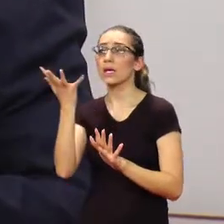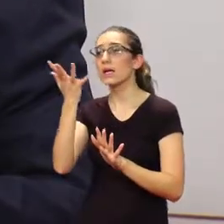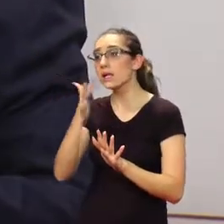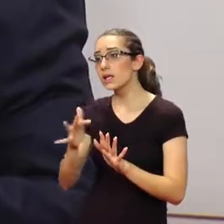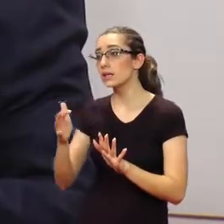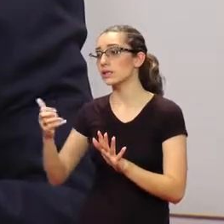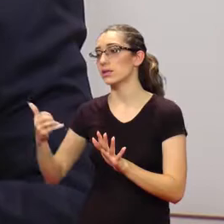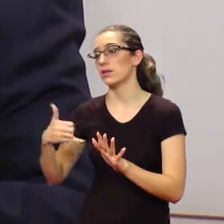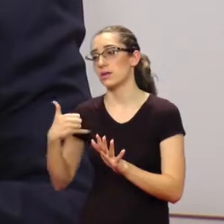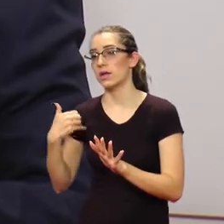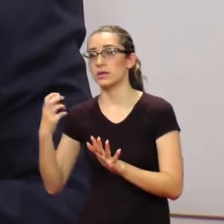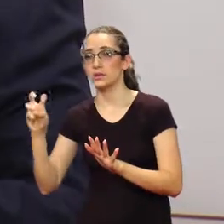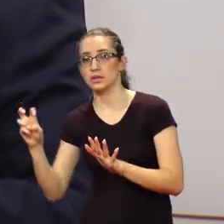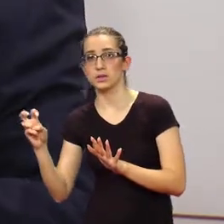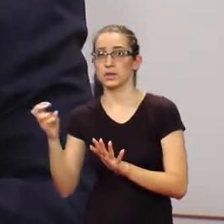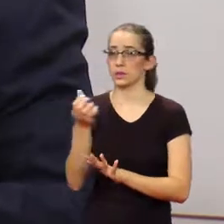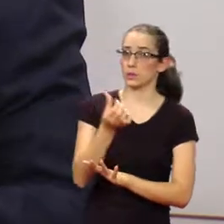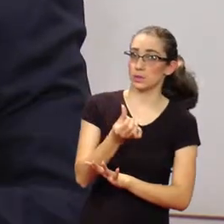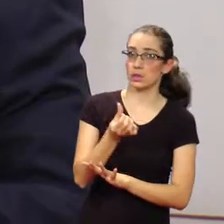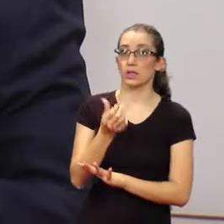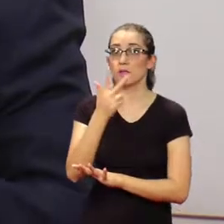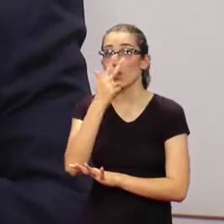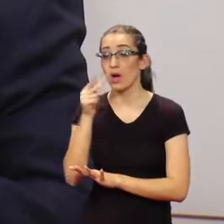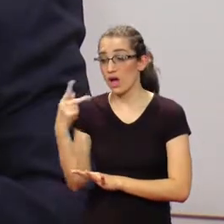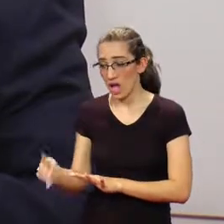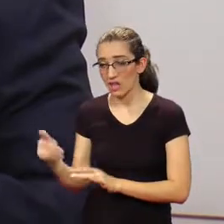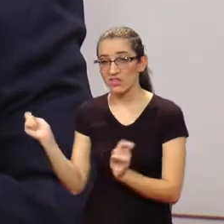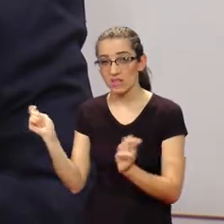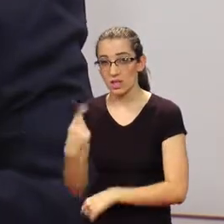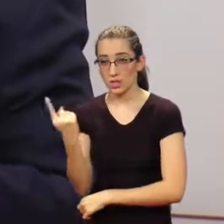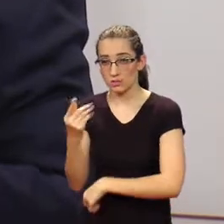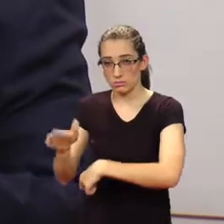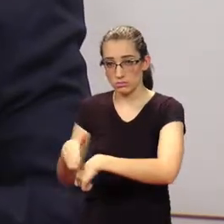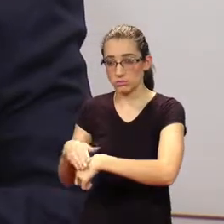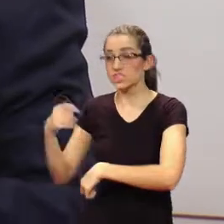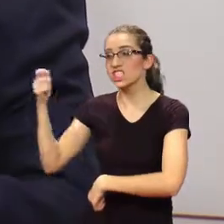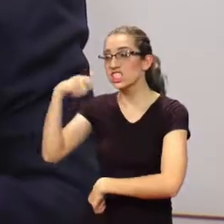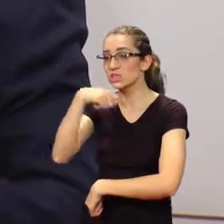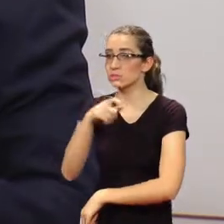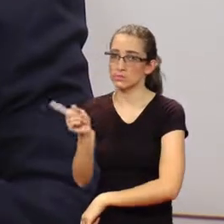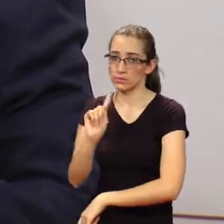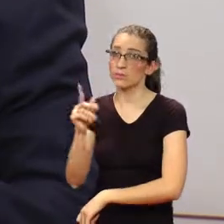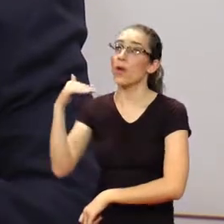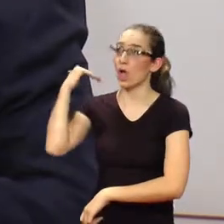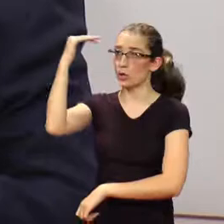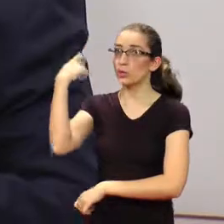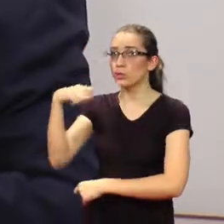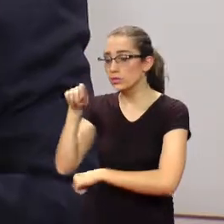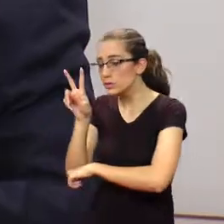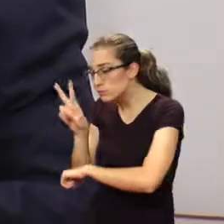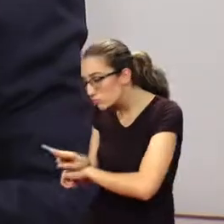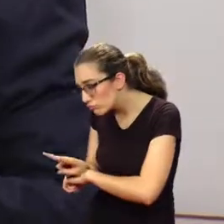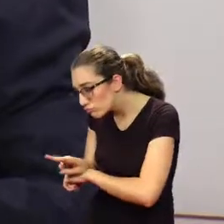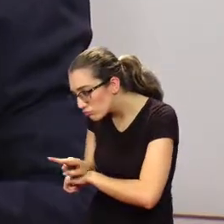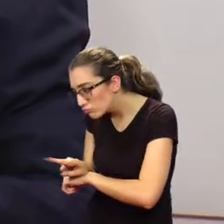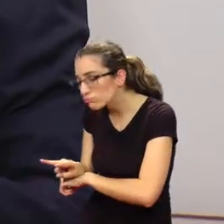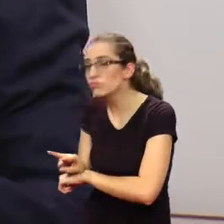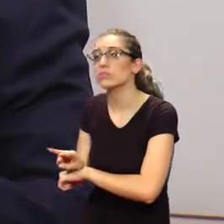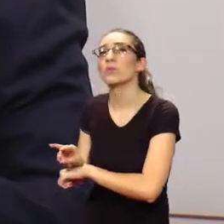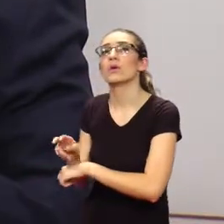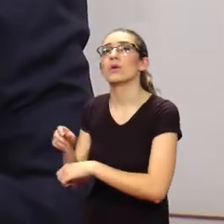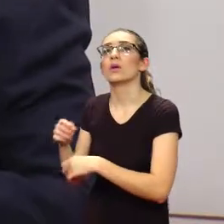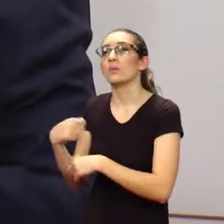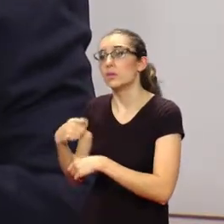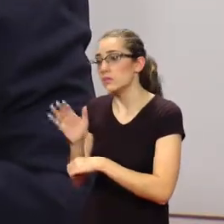por não ter nenhuma destreza mecânica, consiga fazer a escovação sozinha. Sim. Tem que haver a supervisão de um adulto, sim, tem que haver o controle, a participação